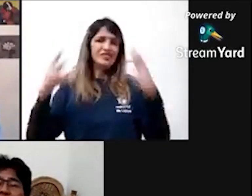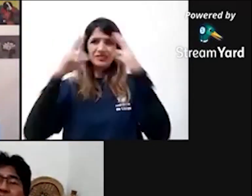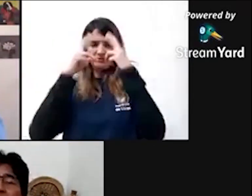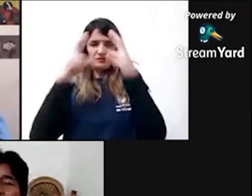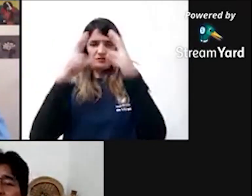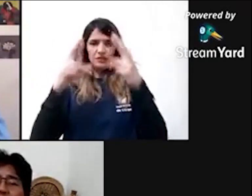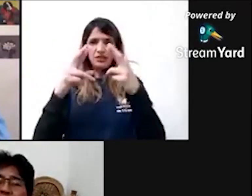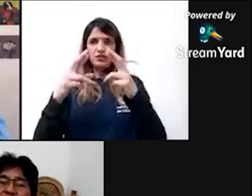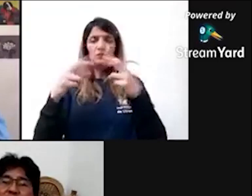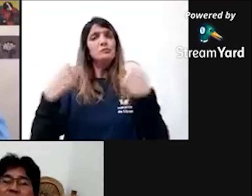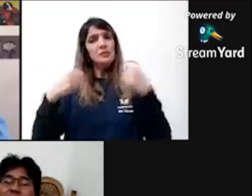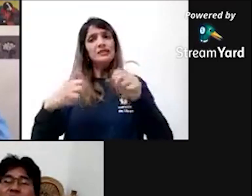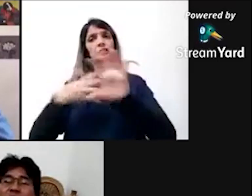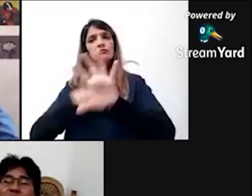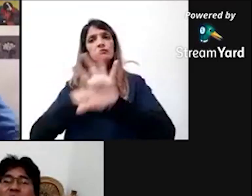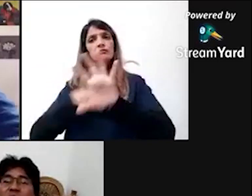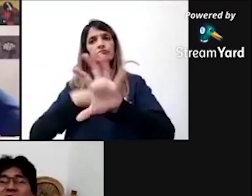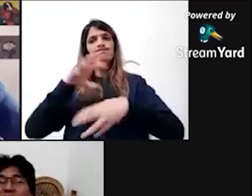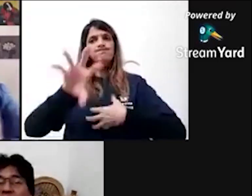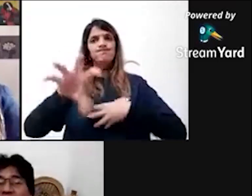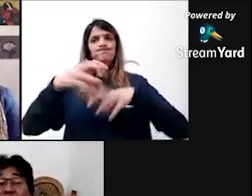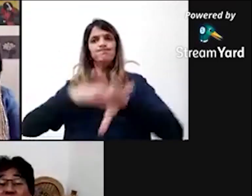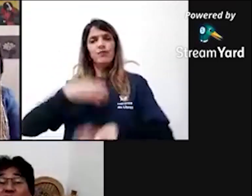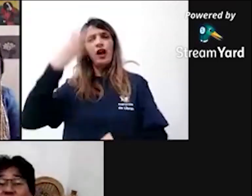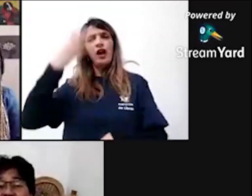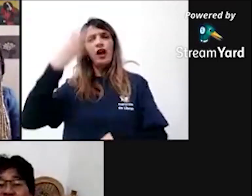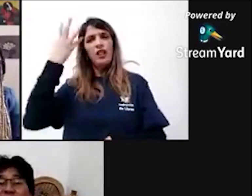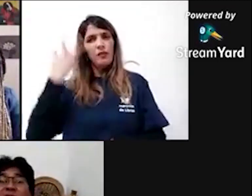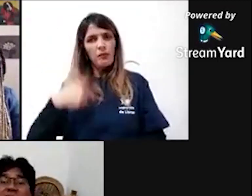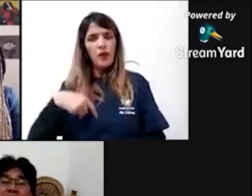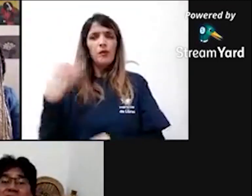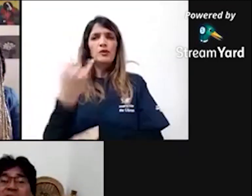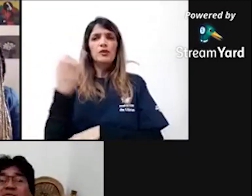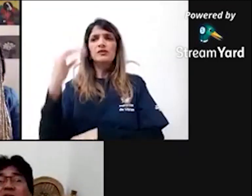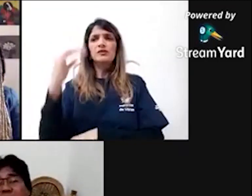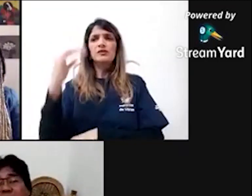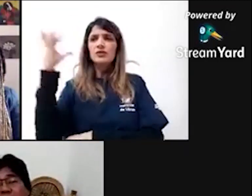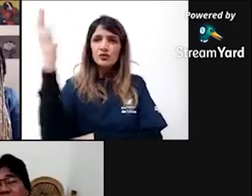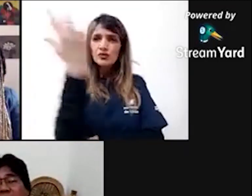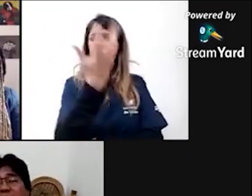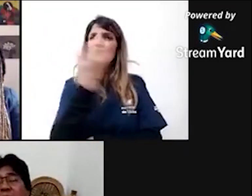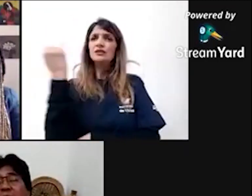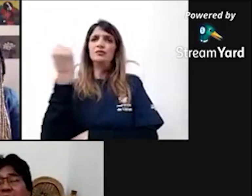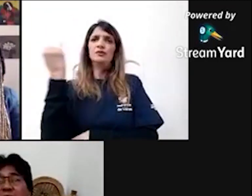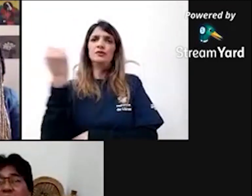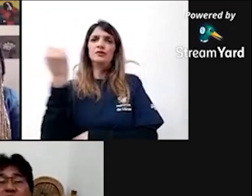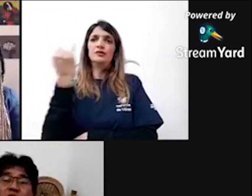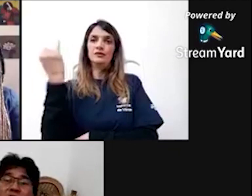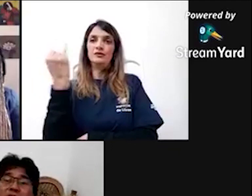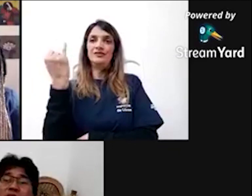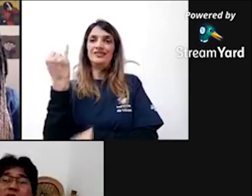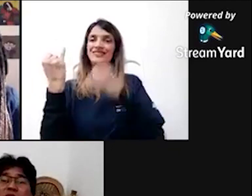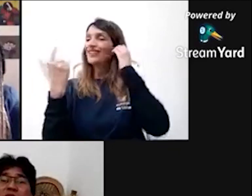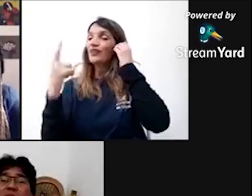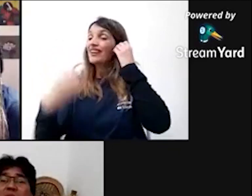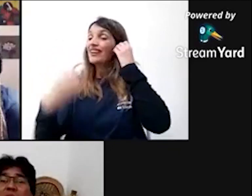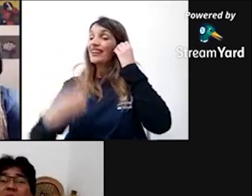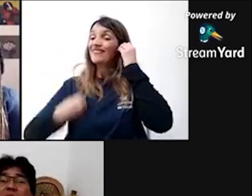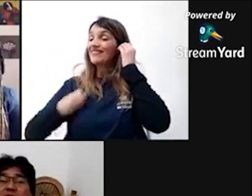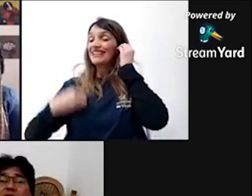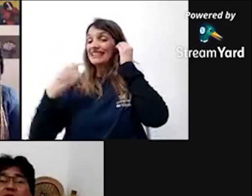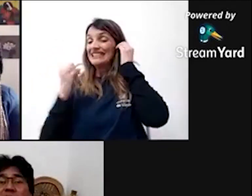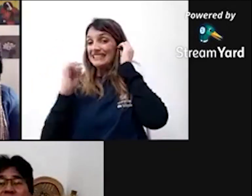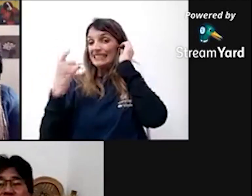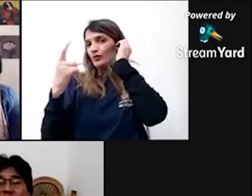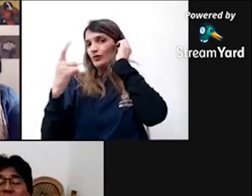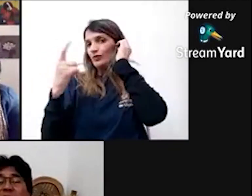quanto eu, como o bicho é importante tanto quanto eu, quando a gente não vive sem essa natureza, sem esse mundo, só temos esse mundo. Qual